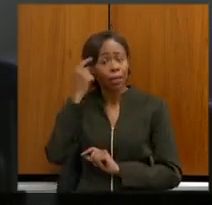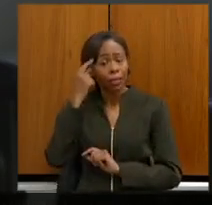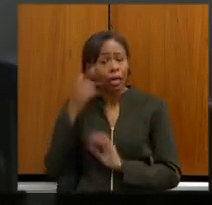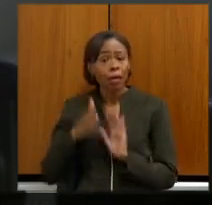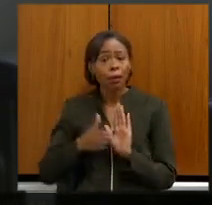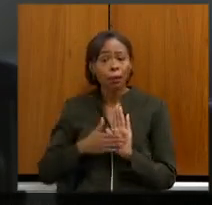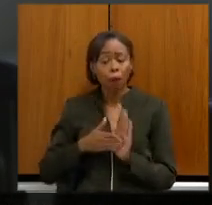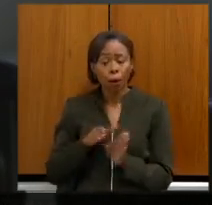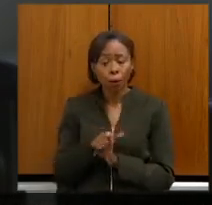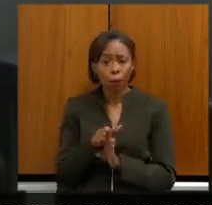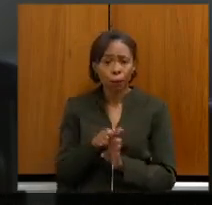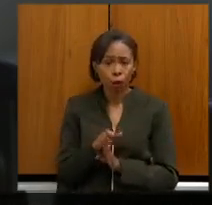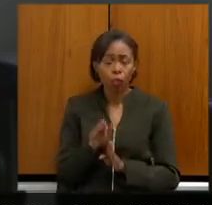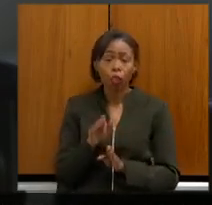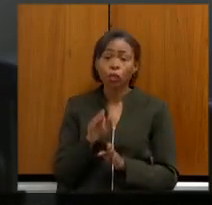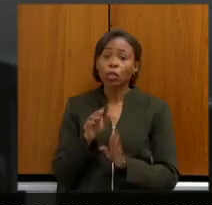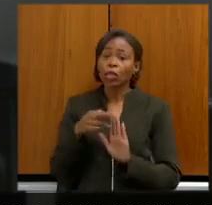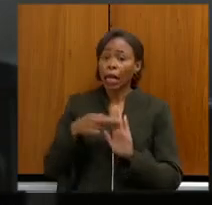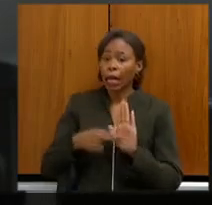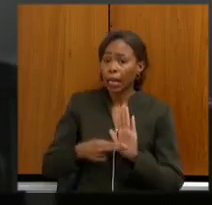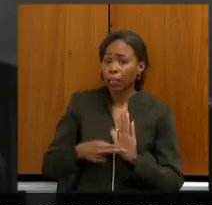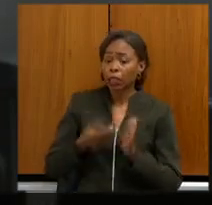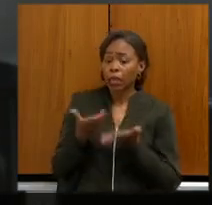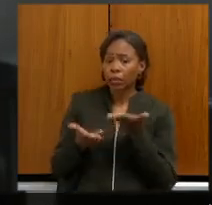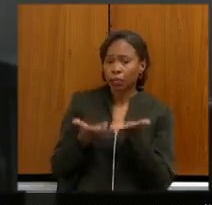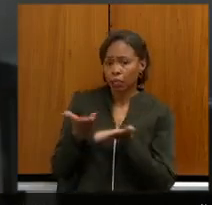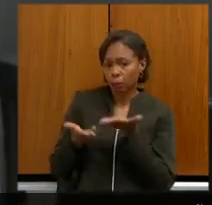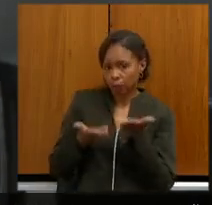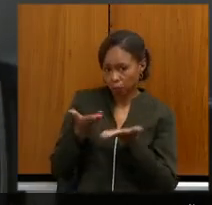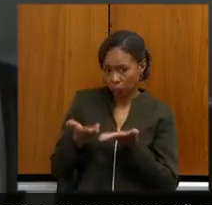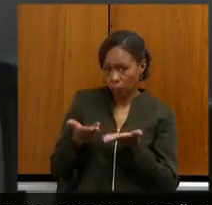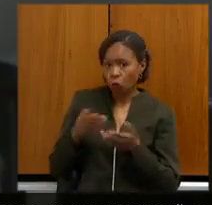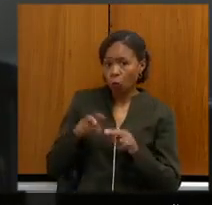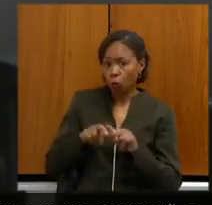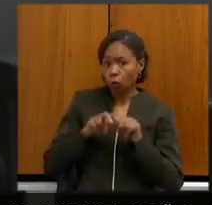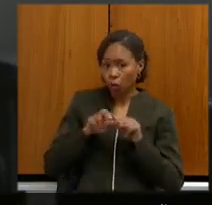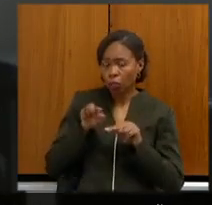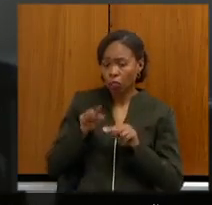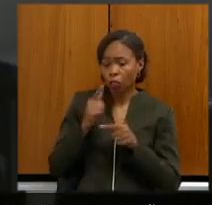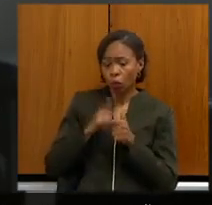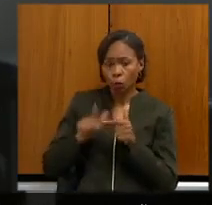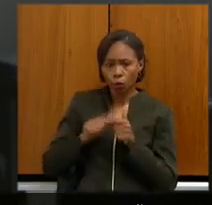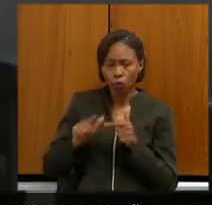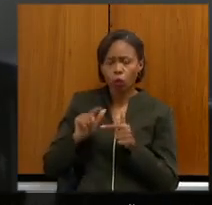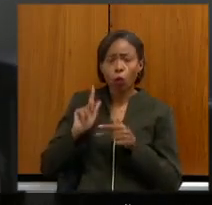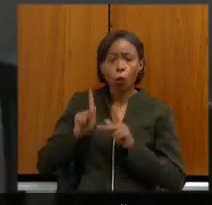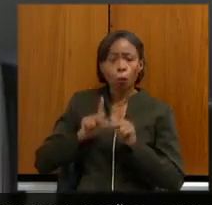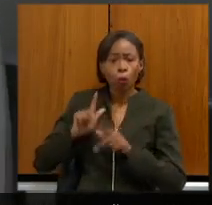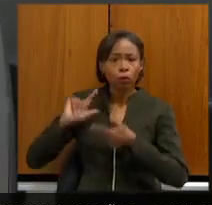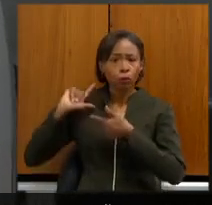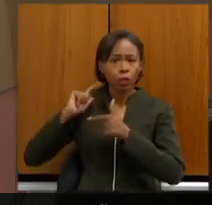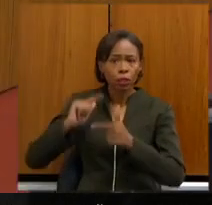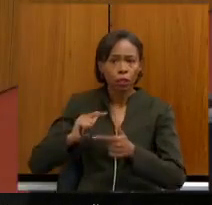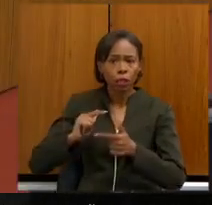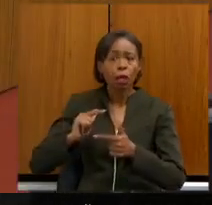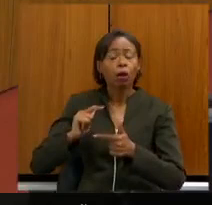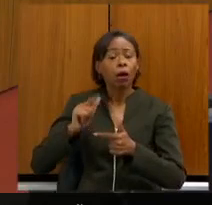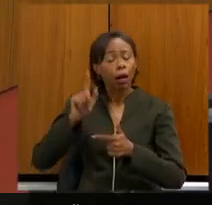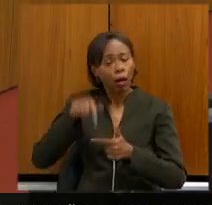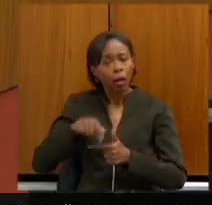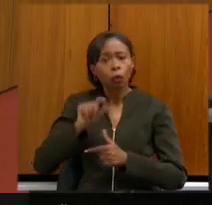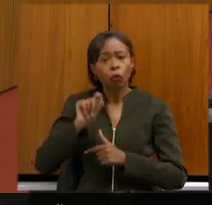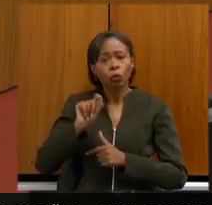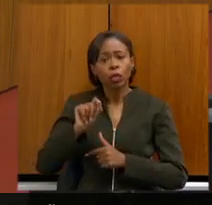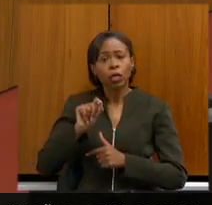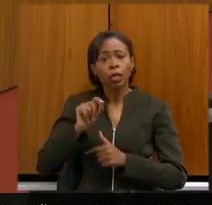protocolo de atendimento para os povos tradicionais para os conflitos relacionados à povos tradicionais e justamente pensar em